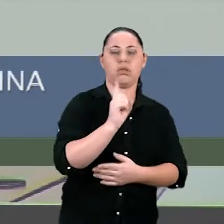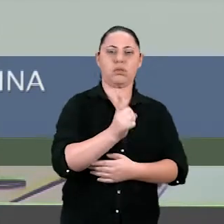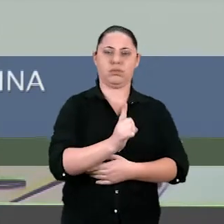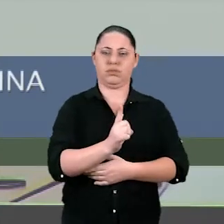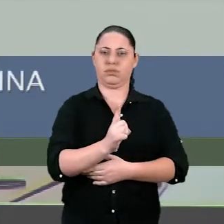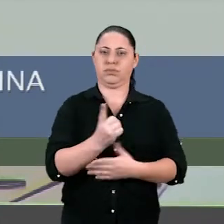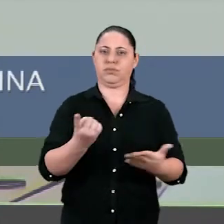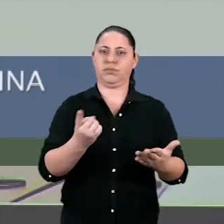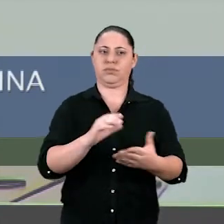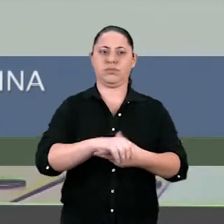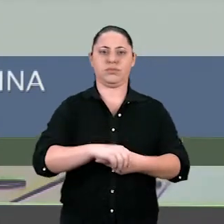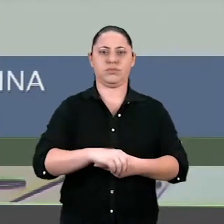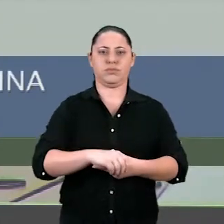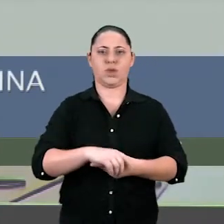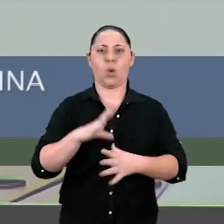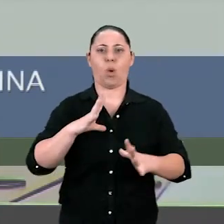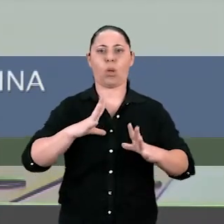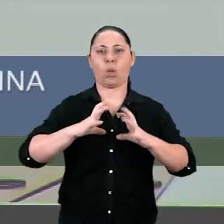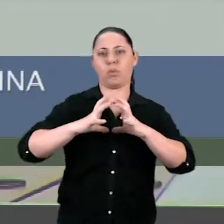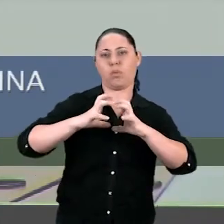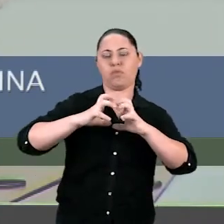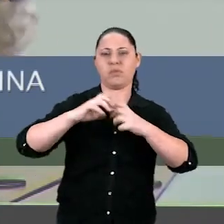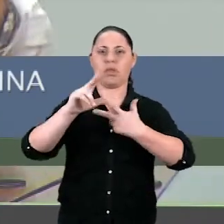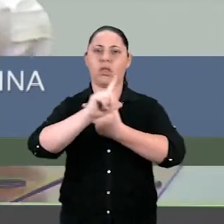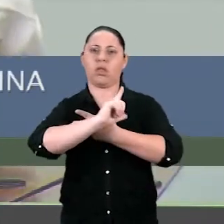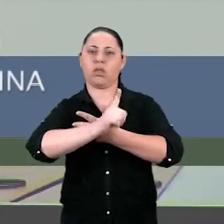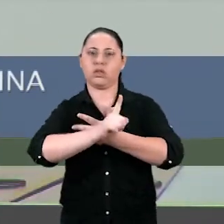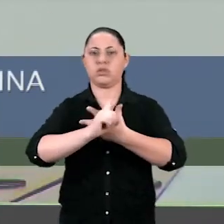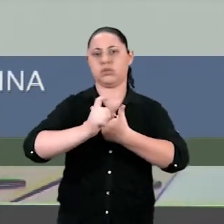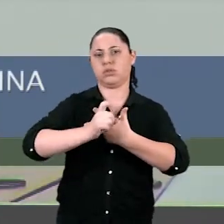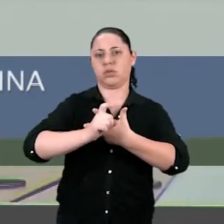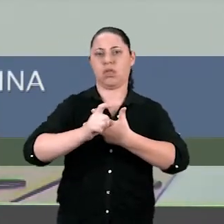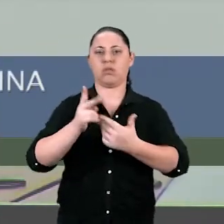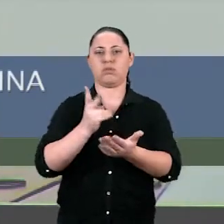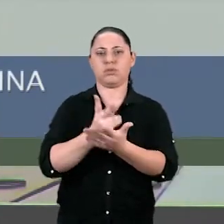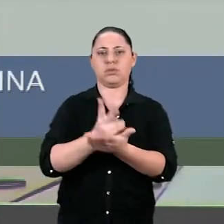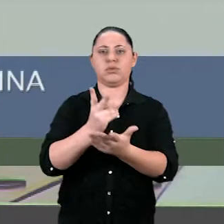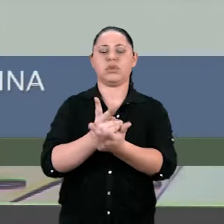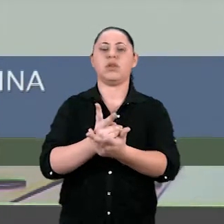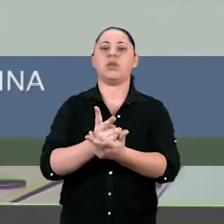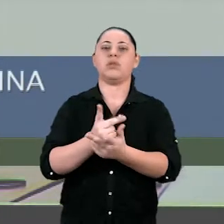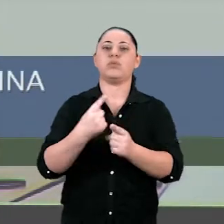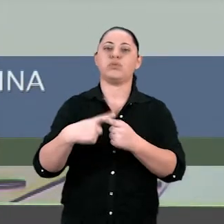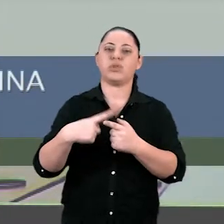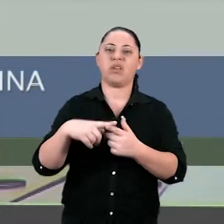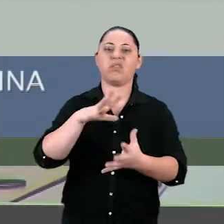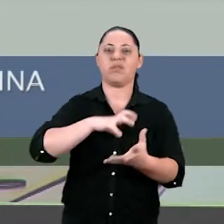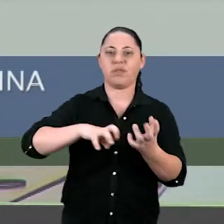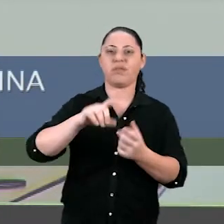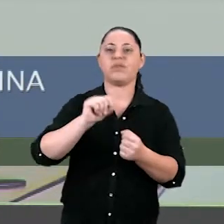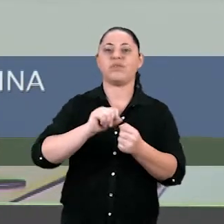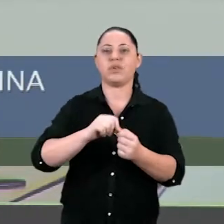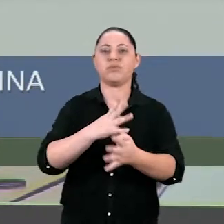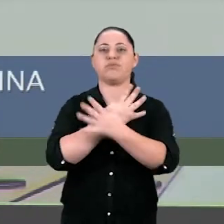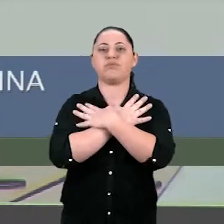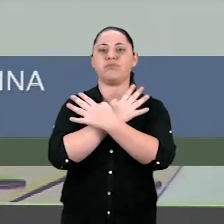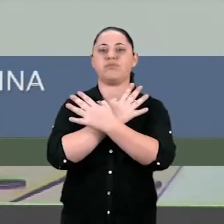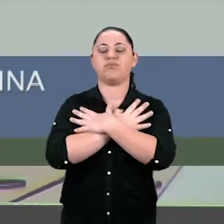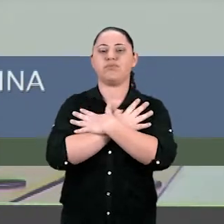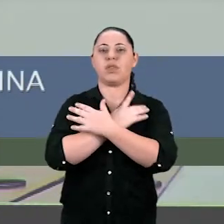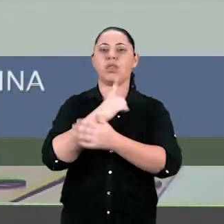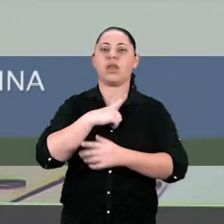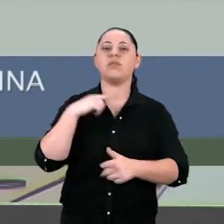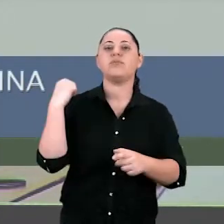conflito entre legislativo e executivo de forma duradoura gera desemprego, produz impactos reais, então a gente poderia dizer que é uma mutação